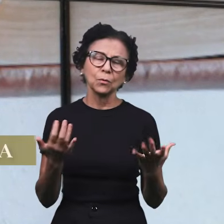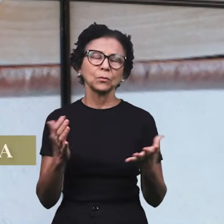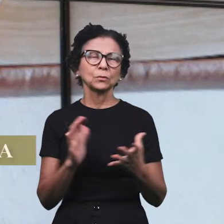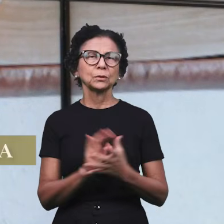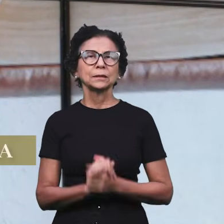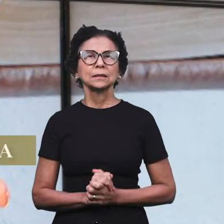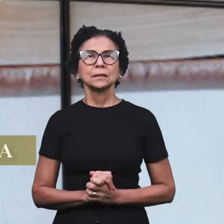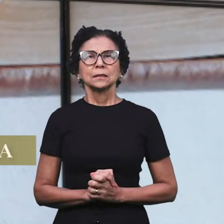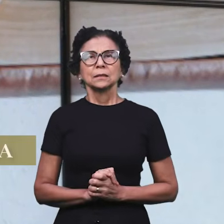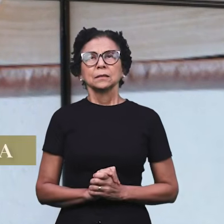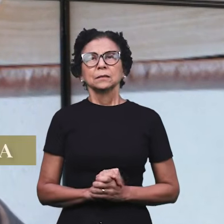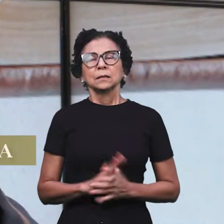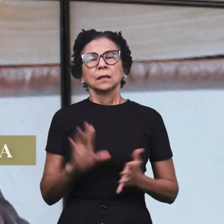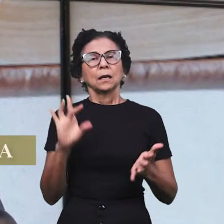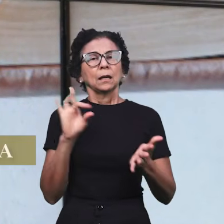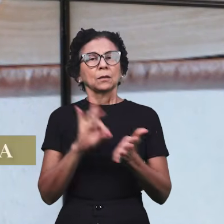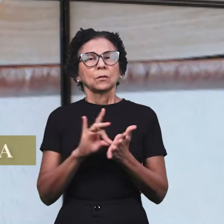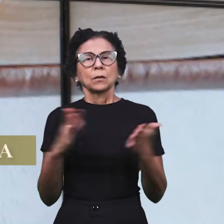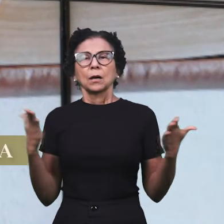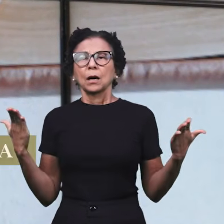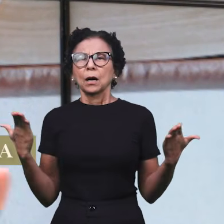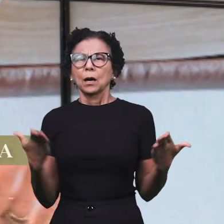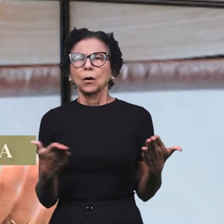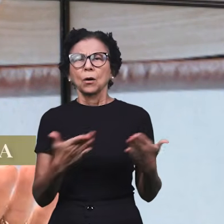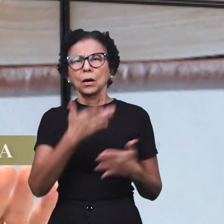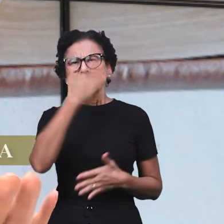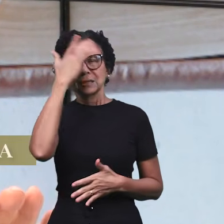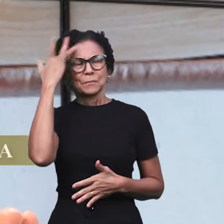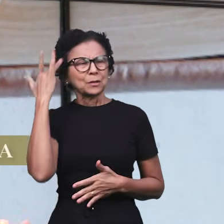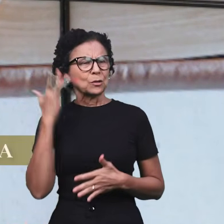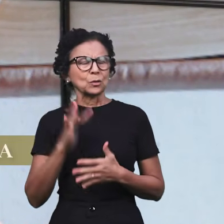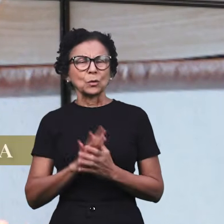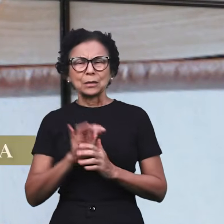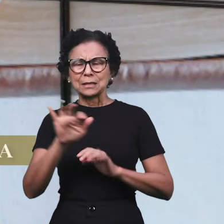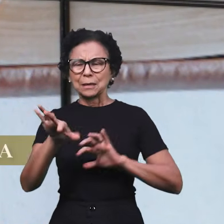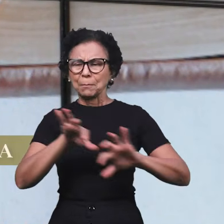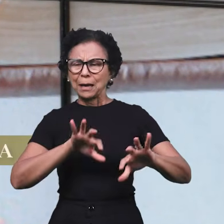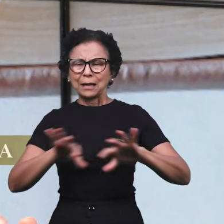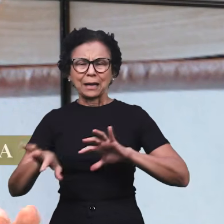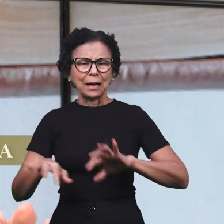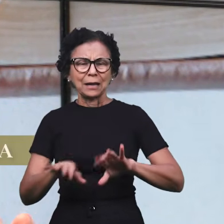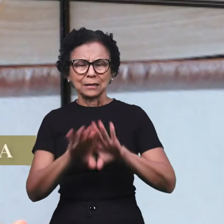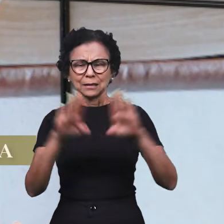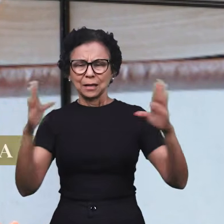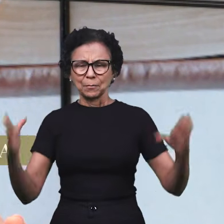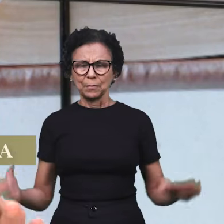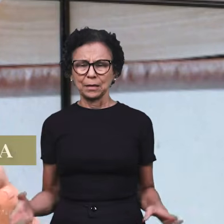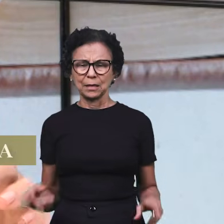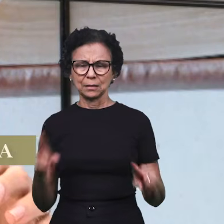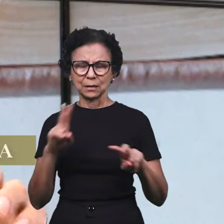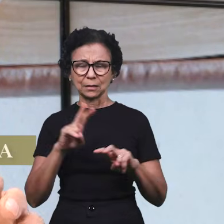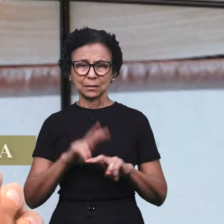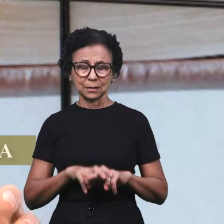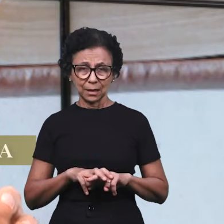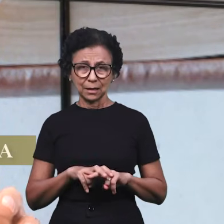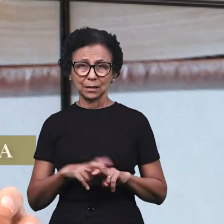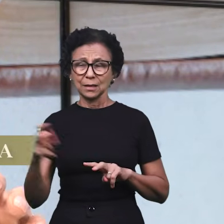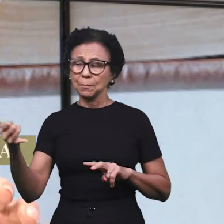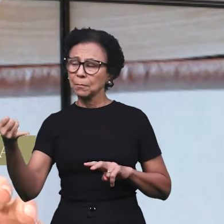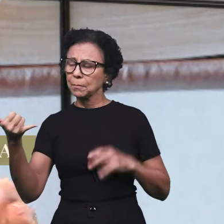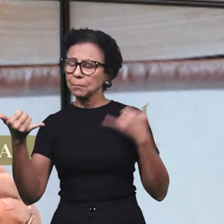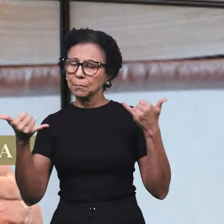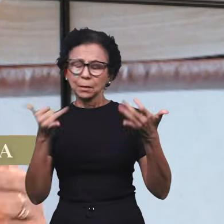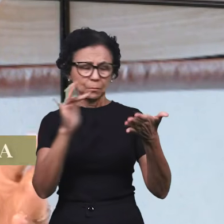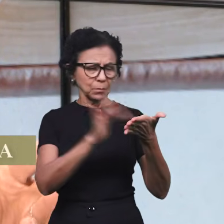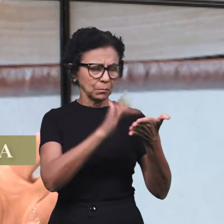telefones celular, todo mundo tem. Então, senta na mesa, que seria um momento da família se confraternizar, de falar